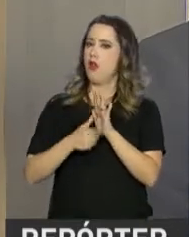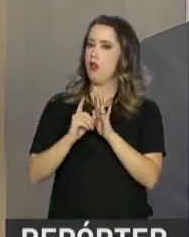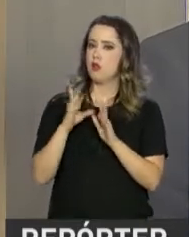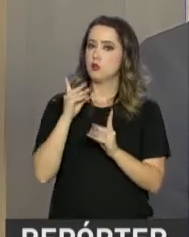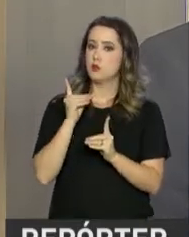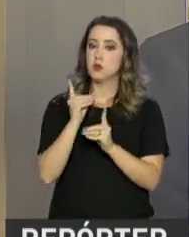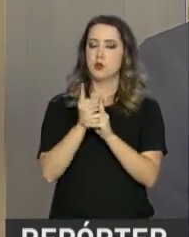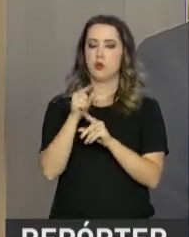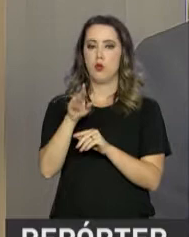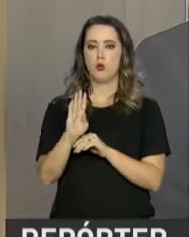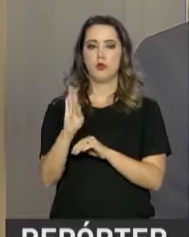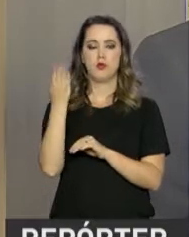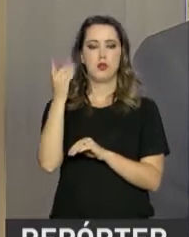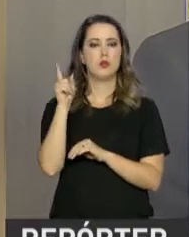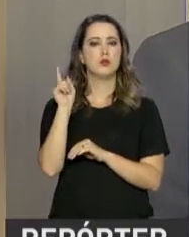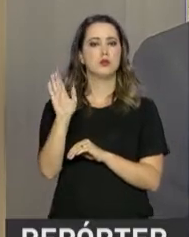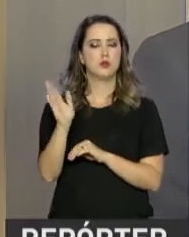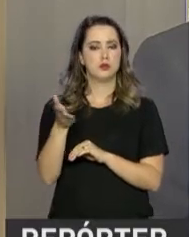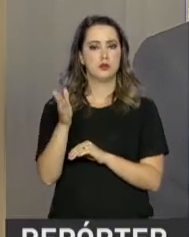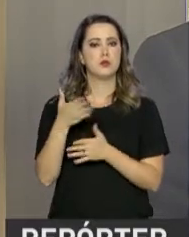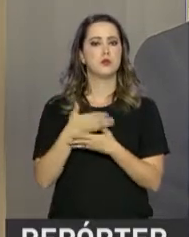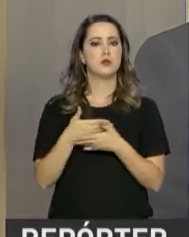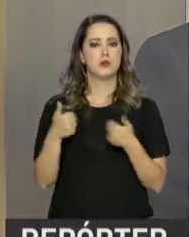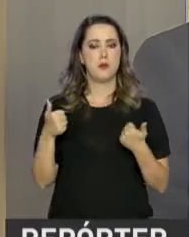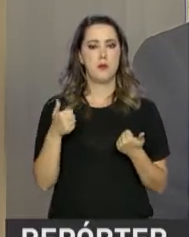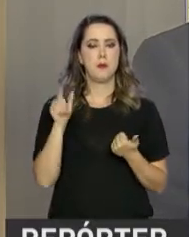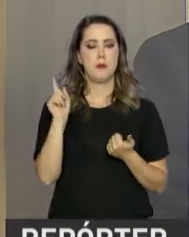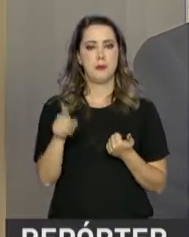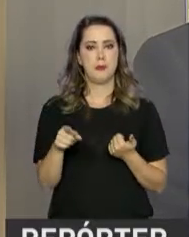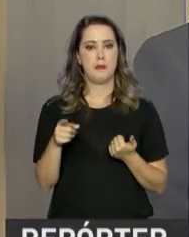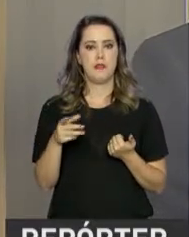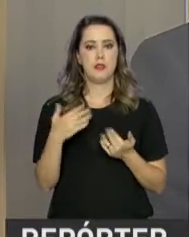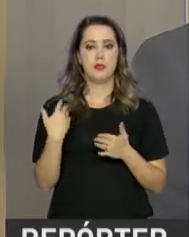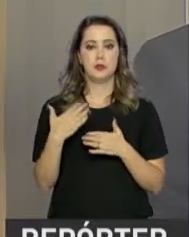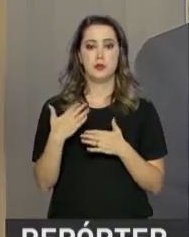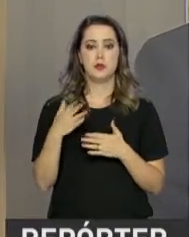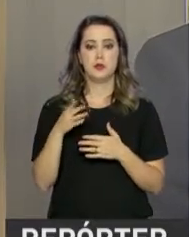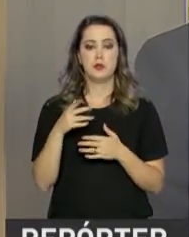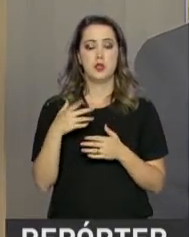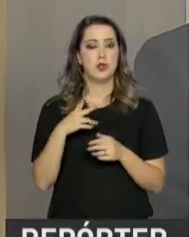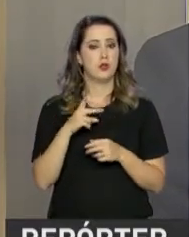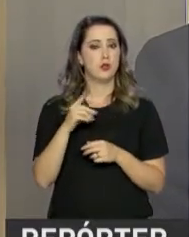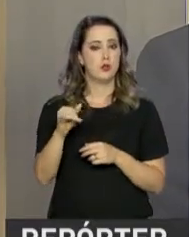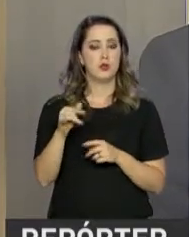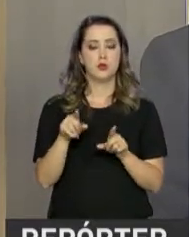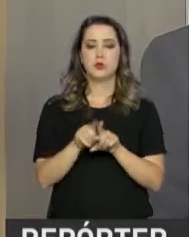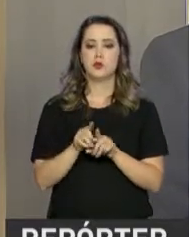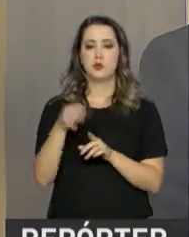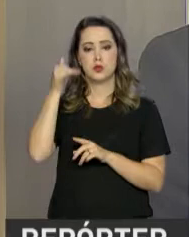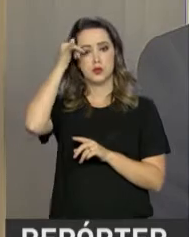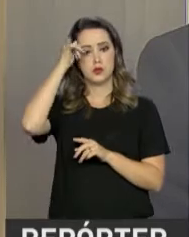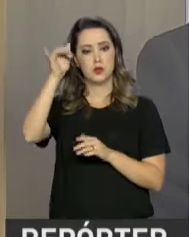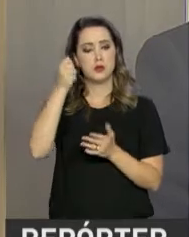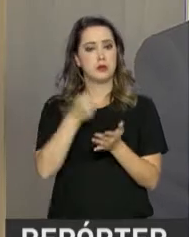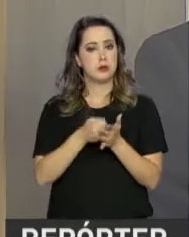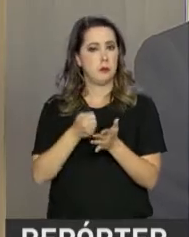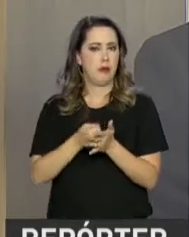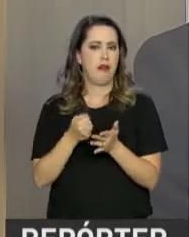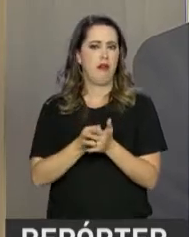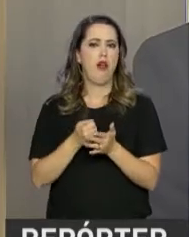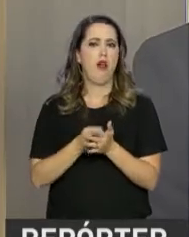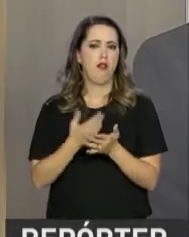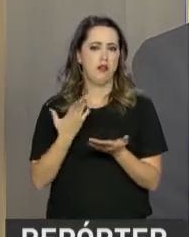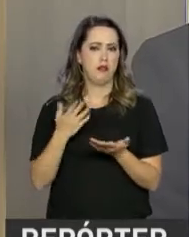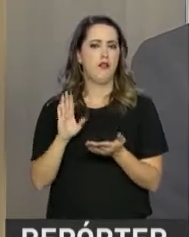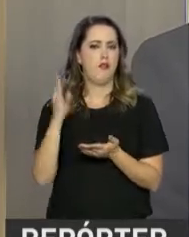descobre uma fraude é maior o outro quantidade que você consegue evitar que seja pago então